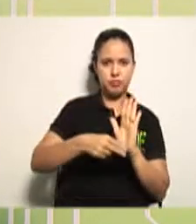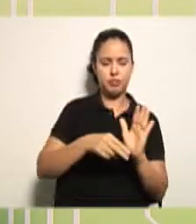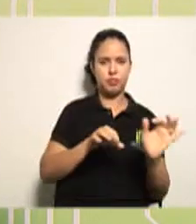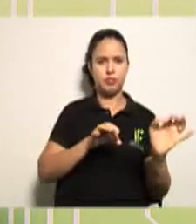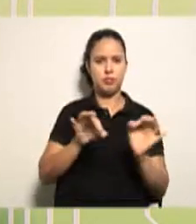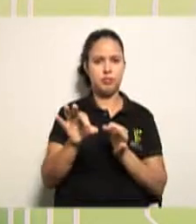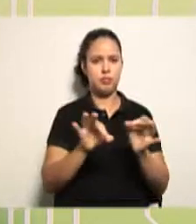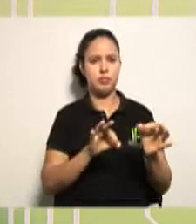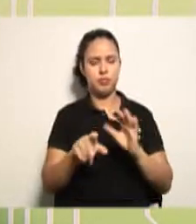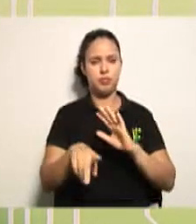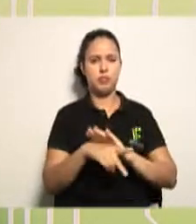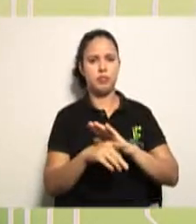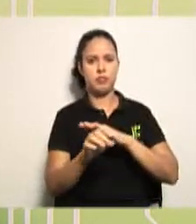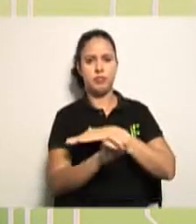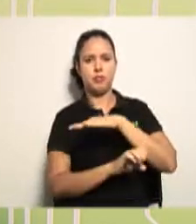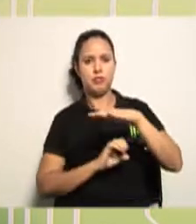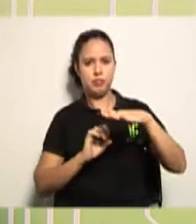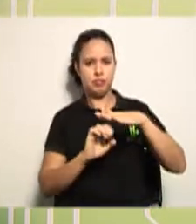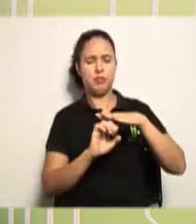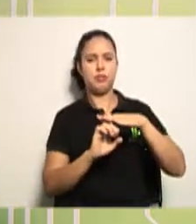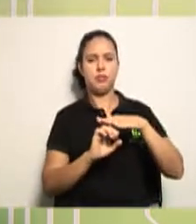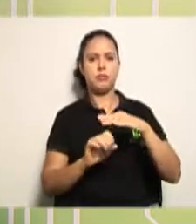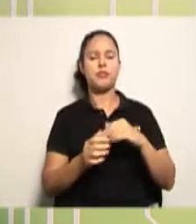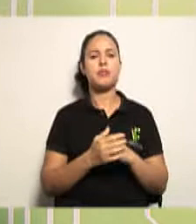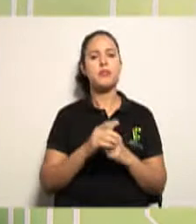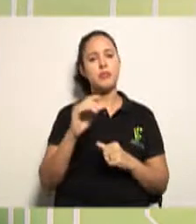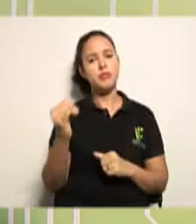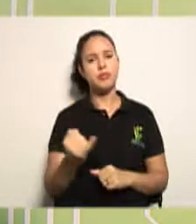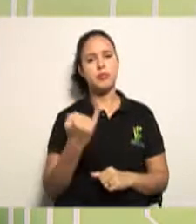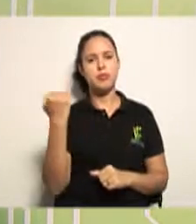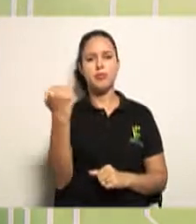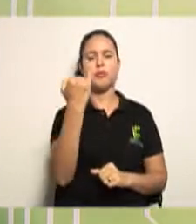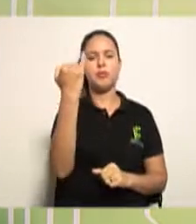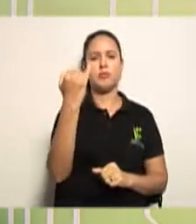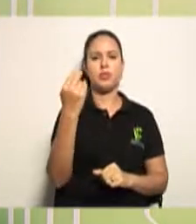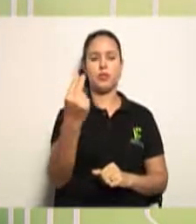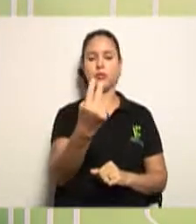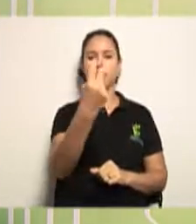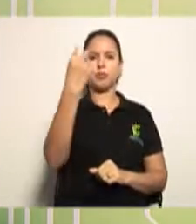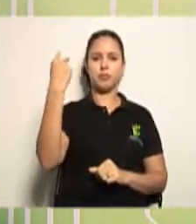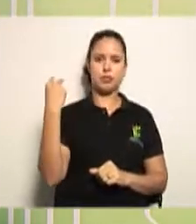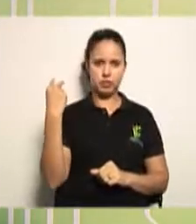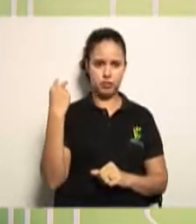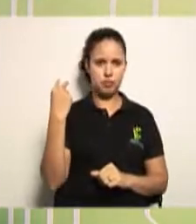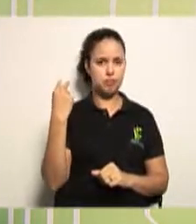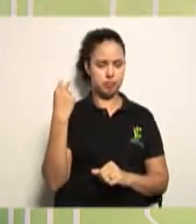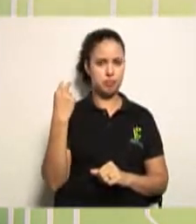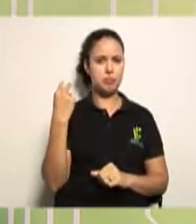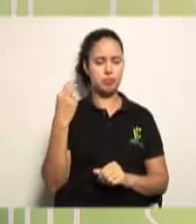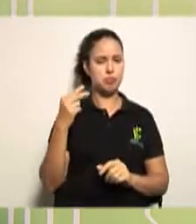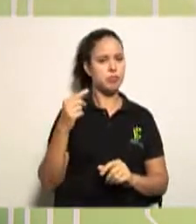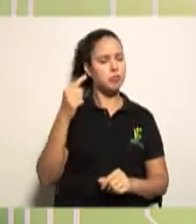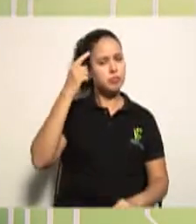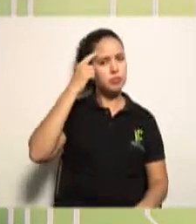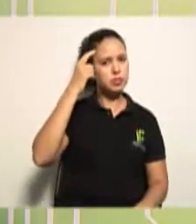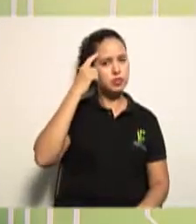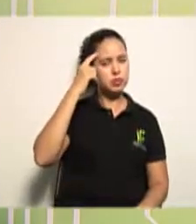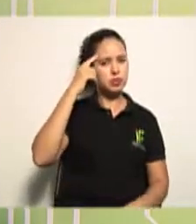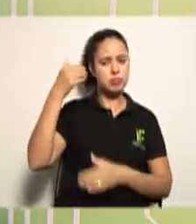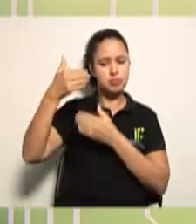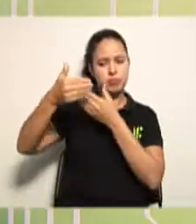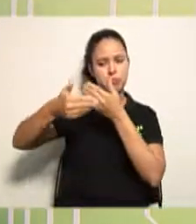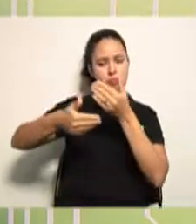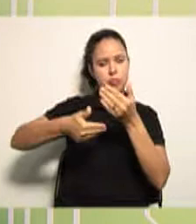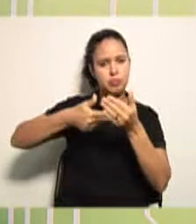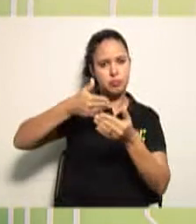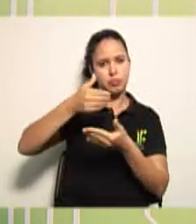das empresas. Então ela é importante a gente olhar como ponto positivo. Como eu falei, é uma evolução histórica, é